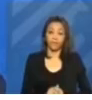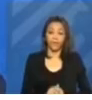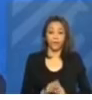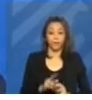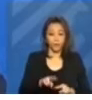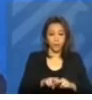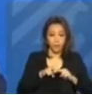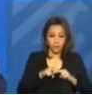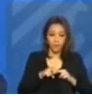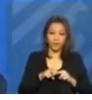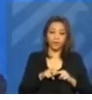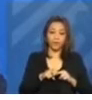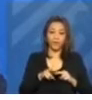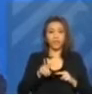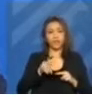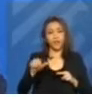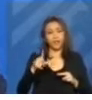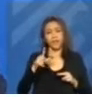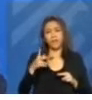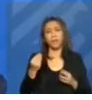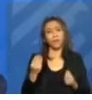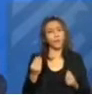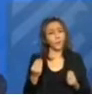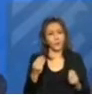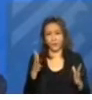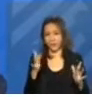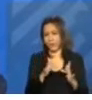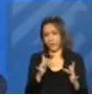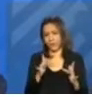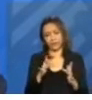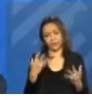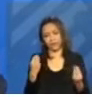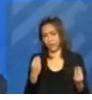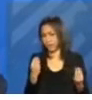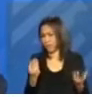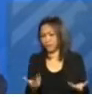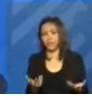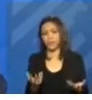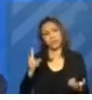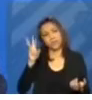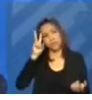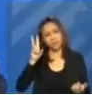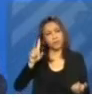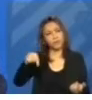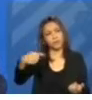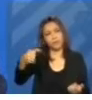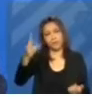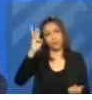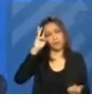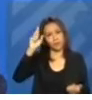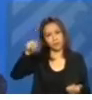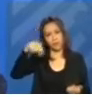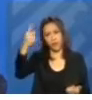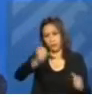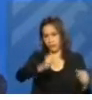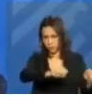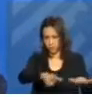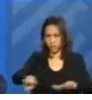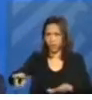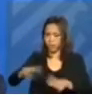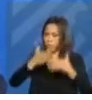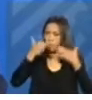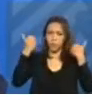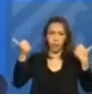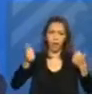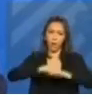para terminar, que a gente vai ter muito contato. Semana que vem, segunda ou terça-feira, a gente já vai ter um feedback muito